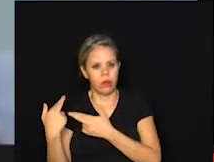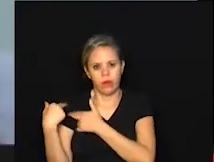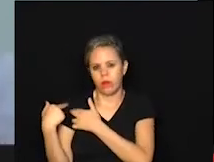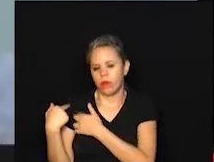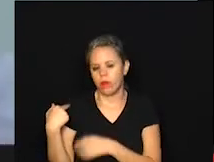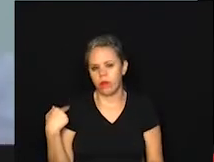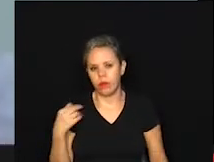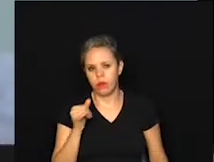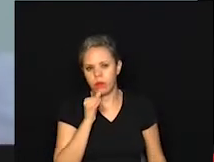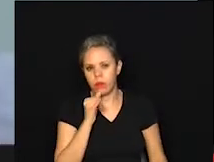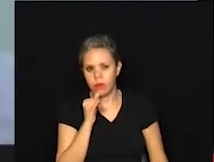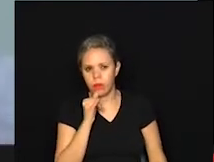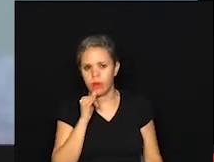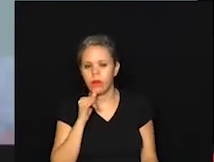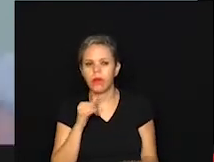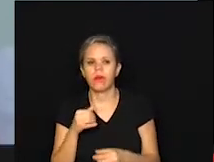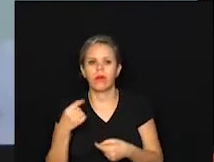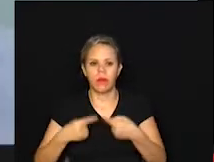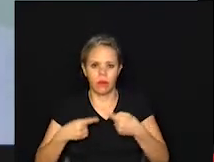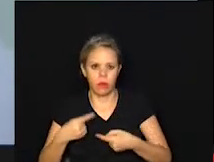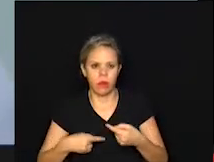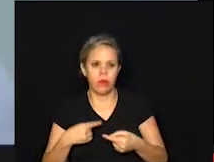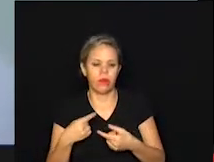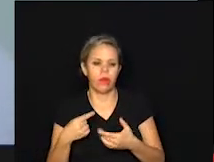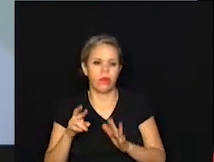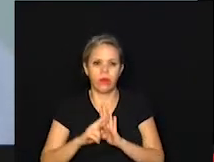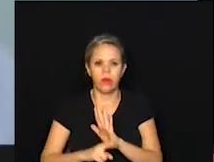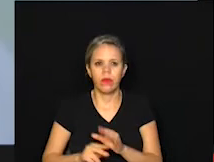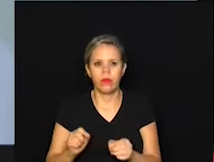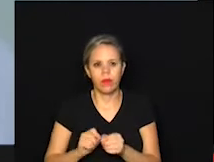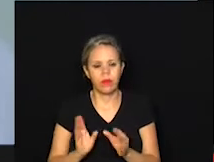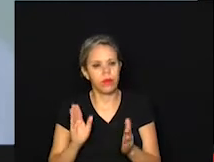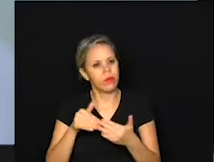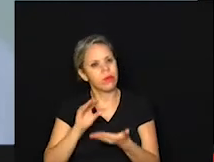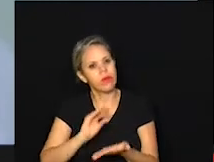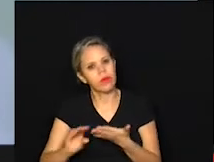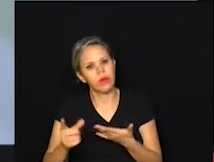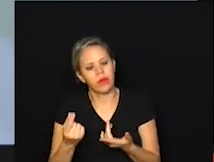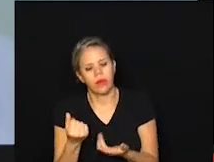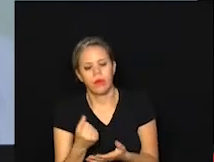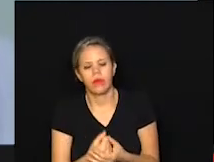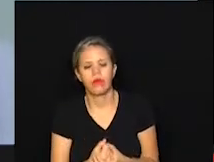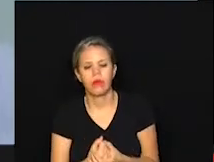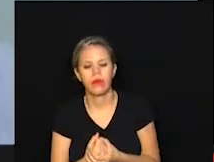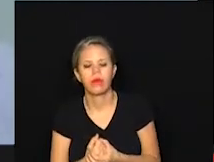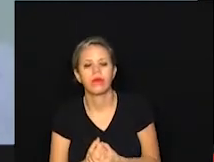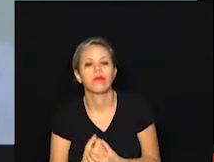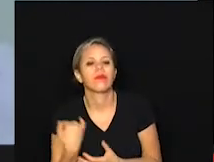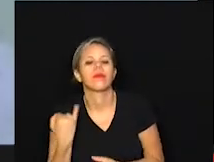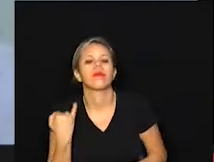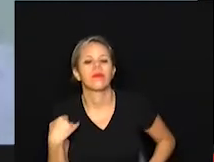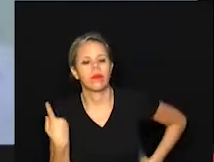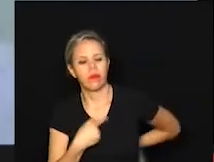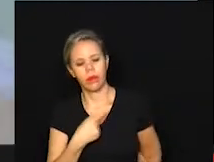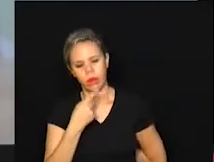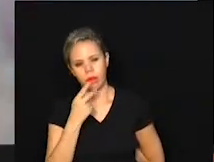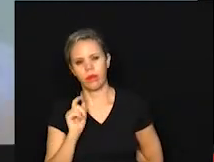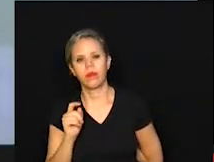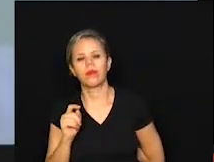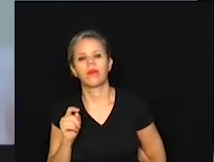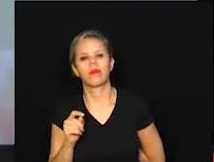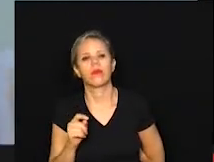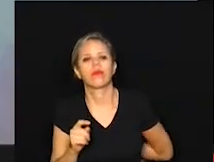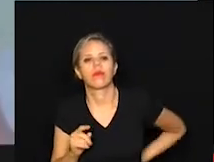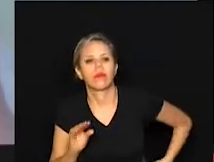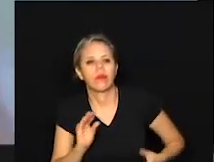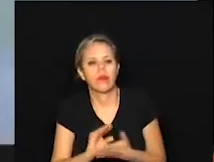caso, por essa política, é quem vai fazer a destinação e aplicação. Mas é importante dizer que essa